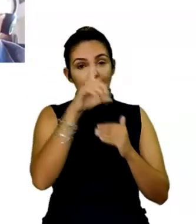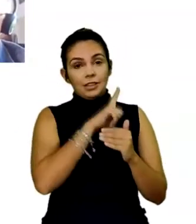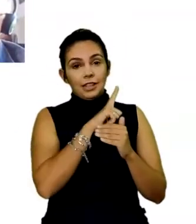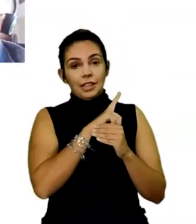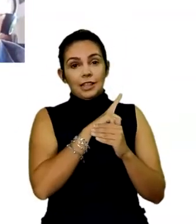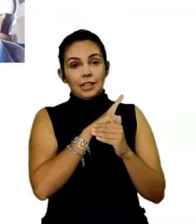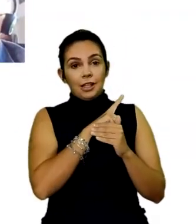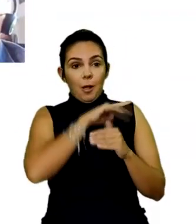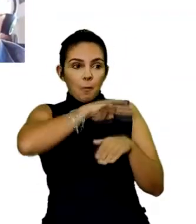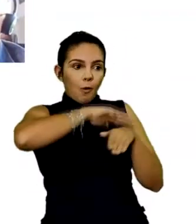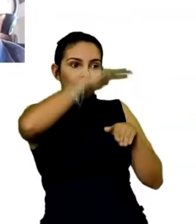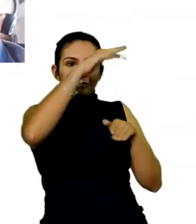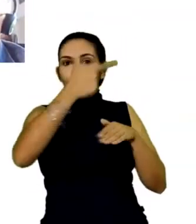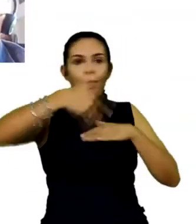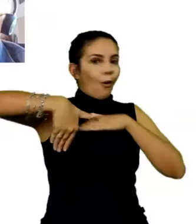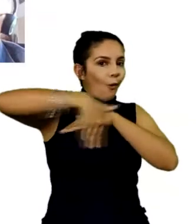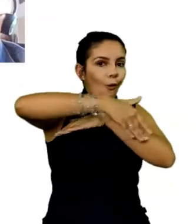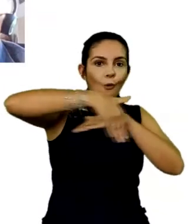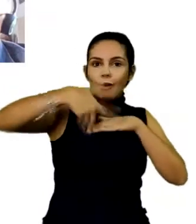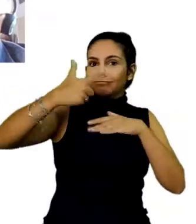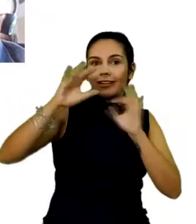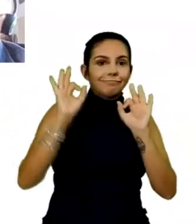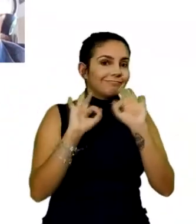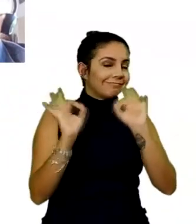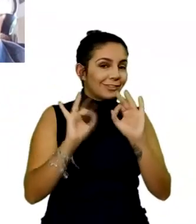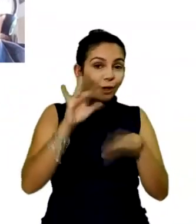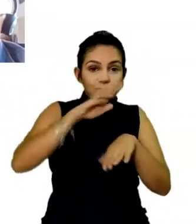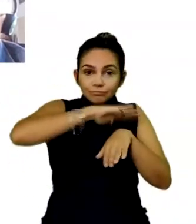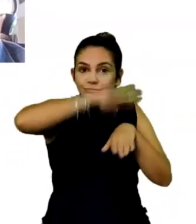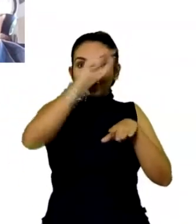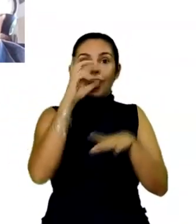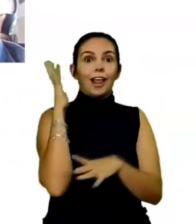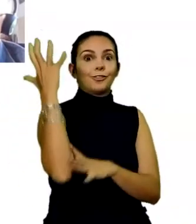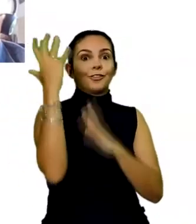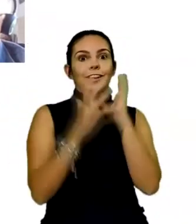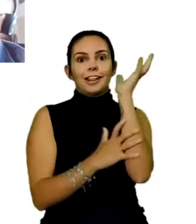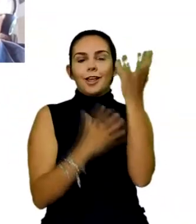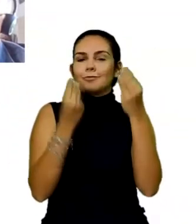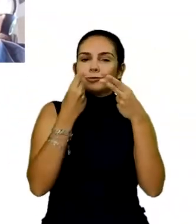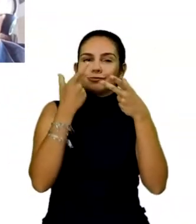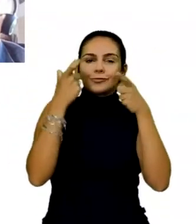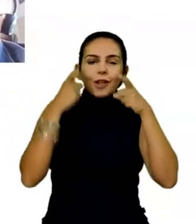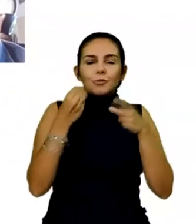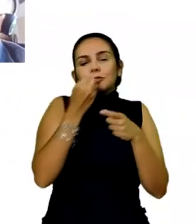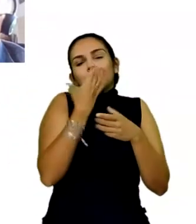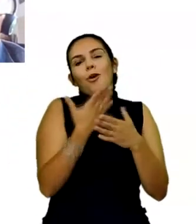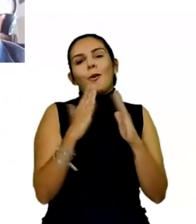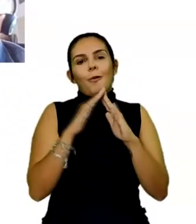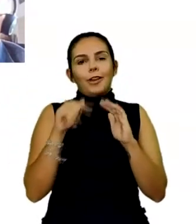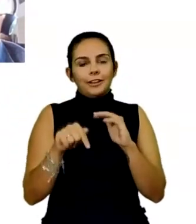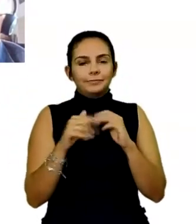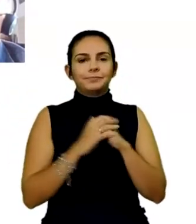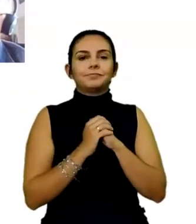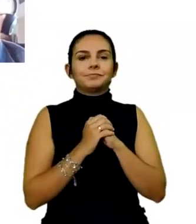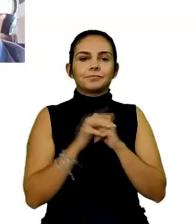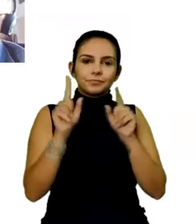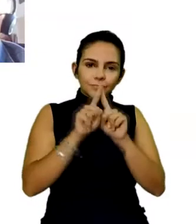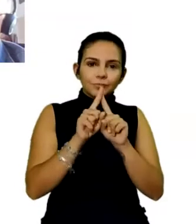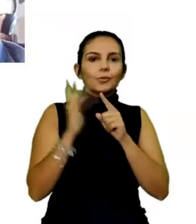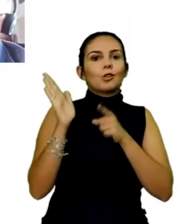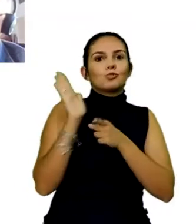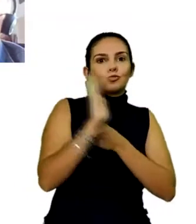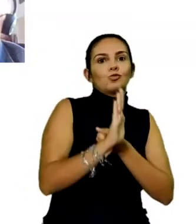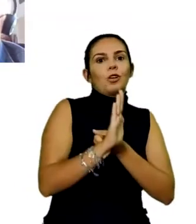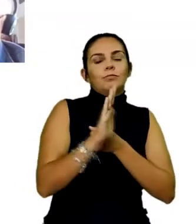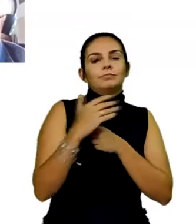frente só tem a cadeia de montanhas, não tem rua, não tem nada. Então, é um lugar muito agradável e